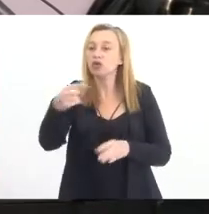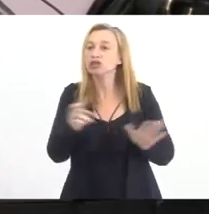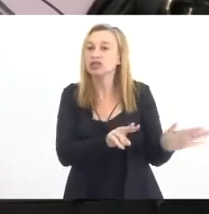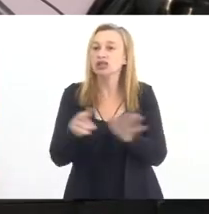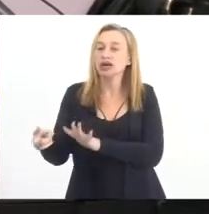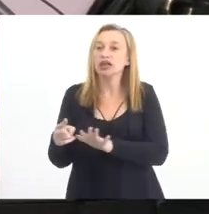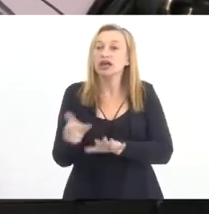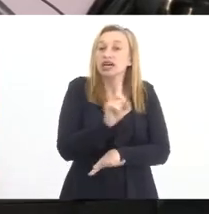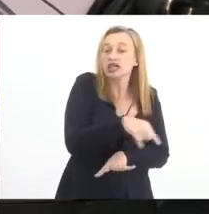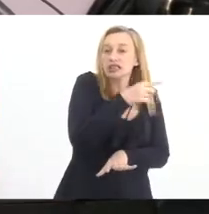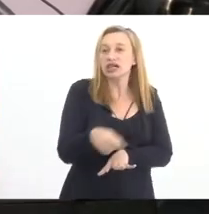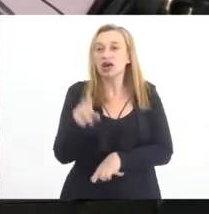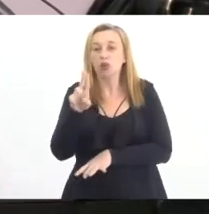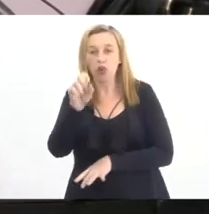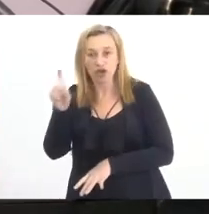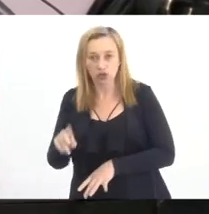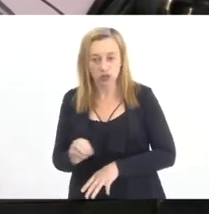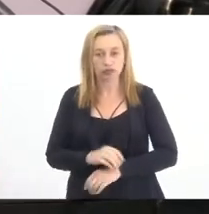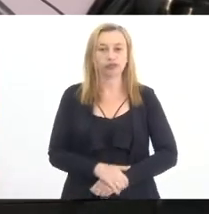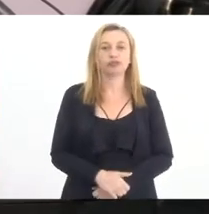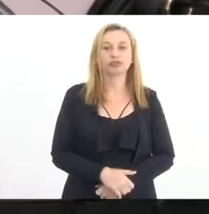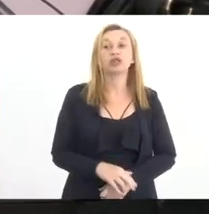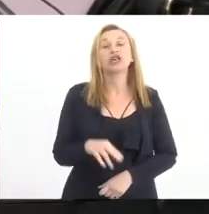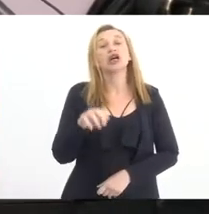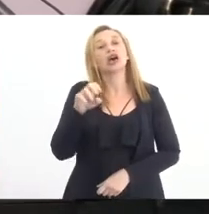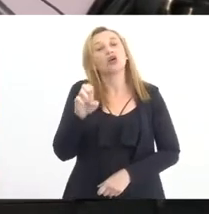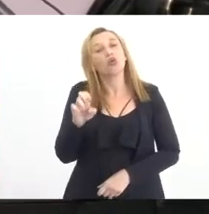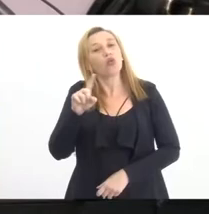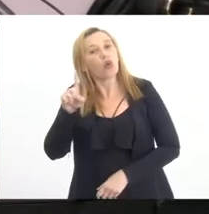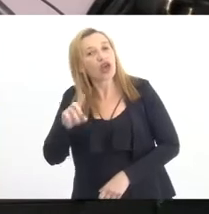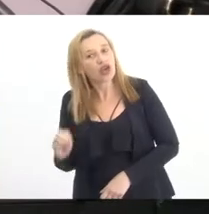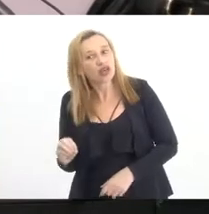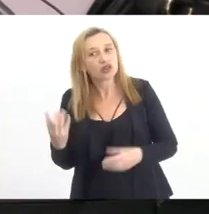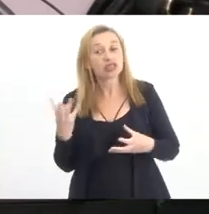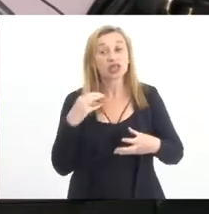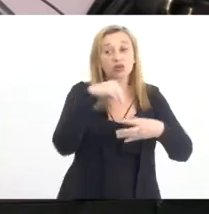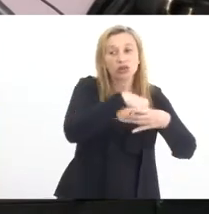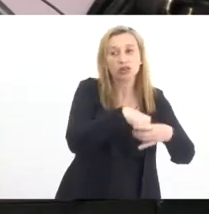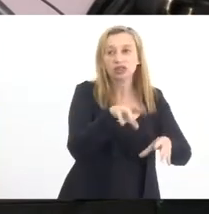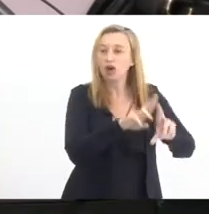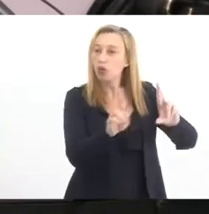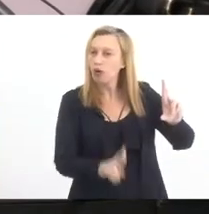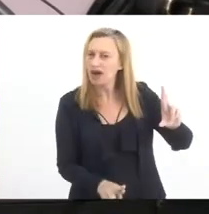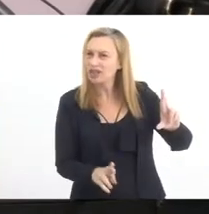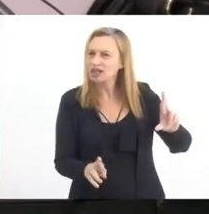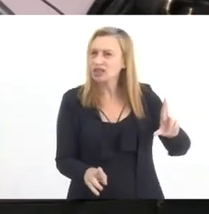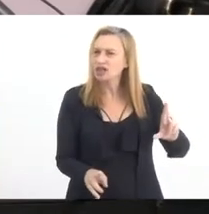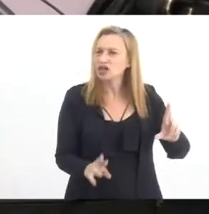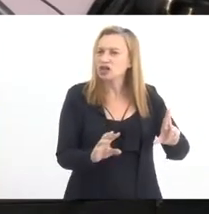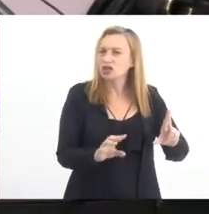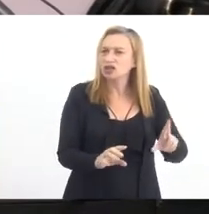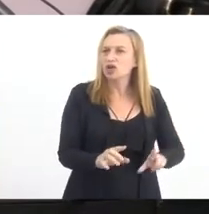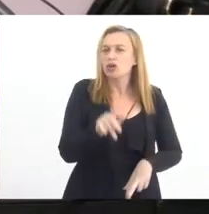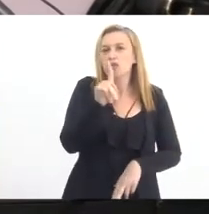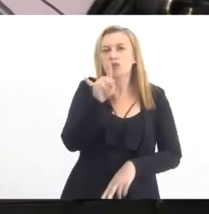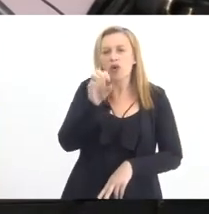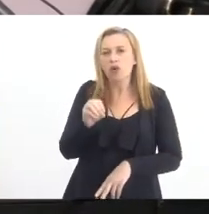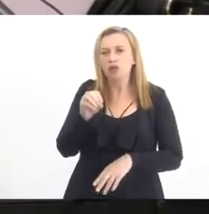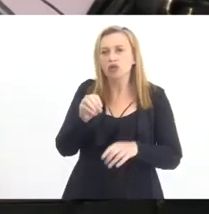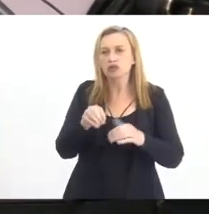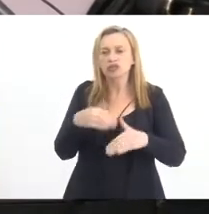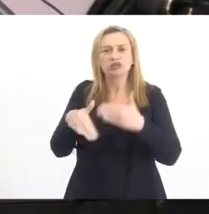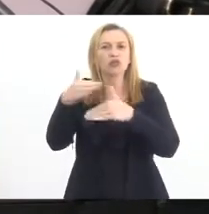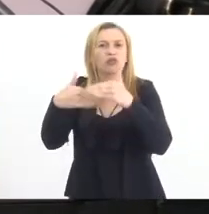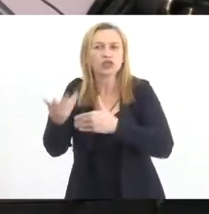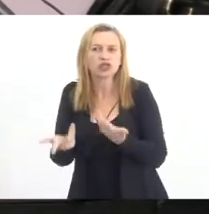é extinguir a UESO. E a UESO vai ser incorporada à UERJ. Vai ser um polo avançado da UERJ. Vai deixar